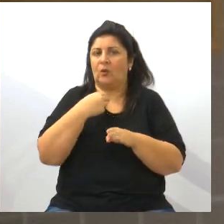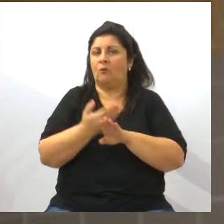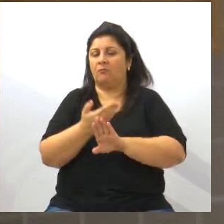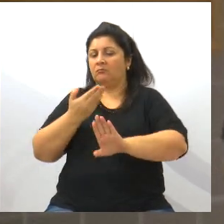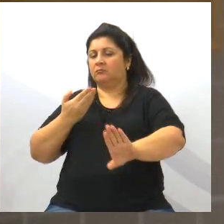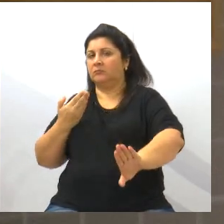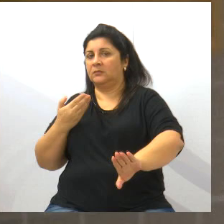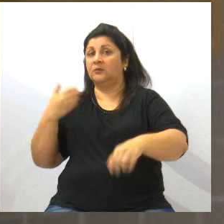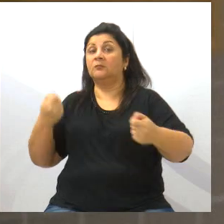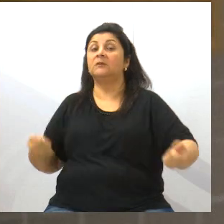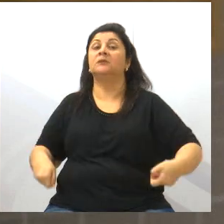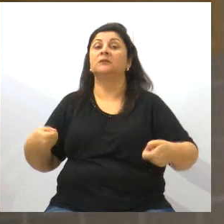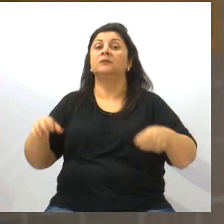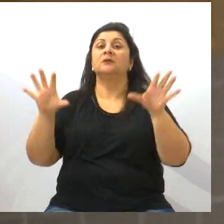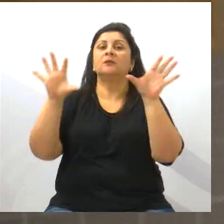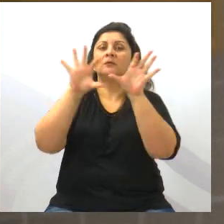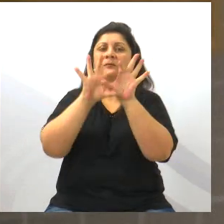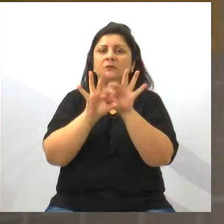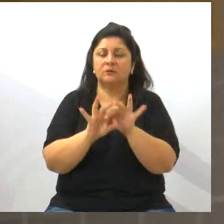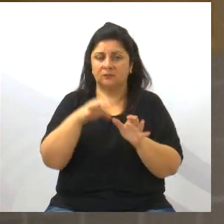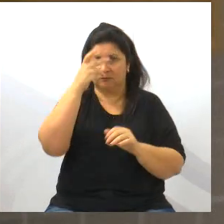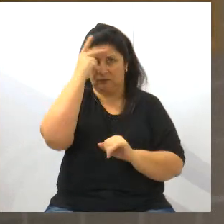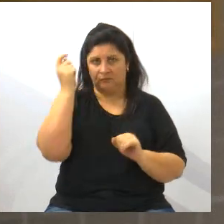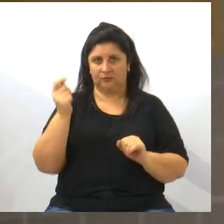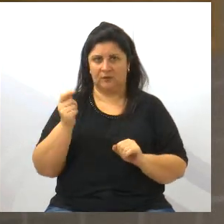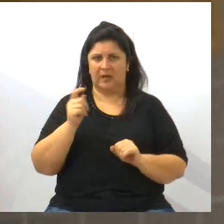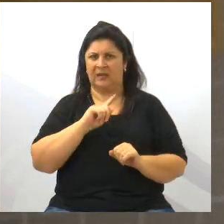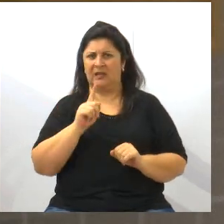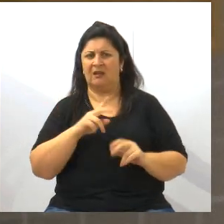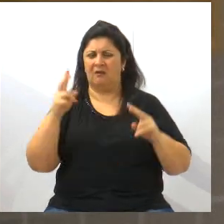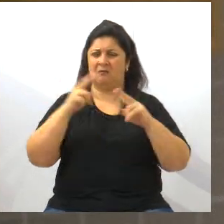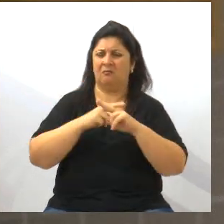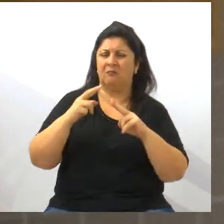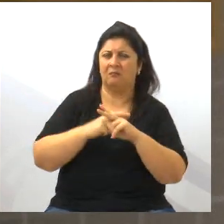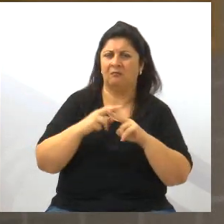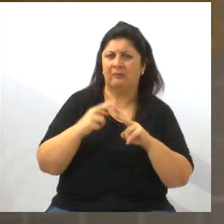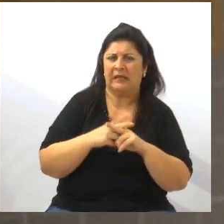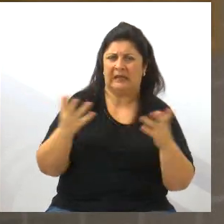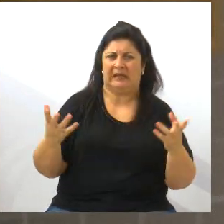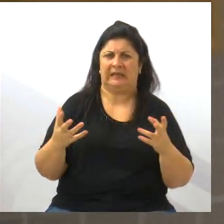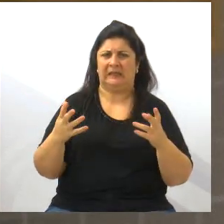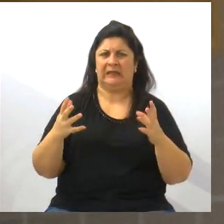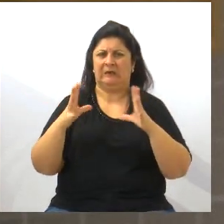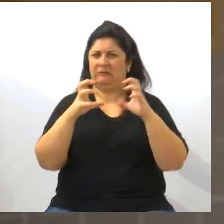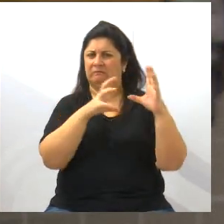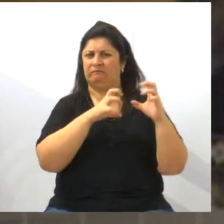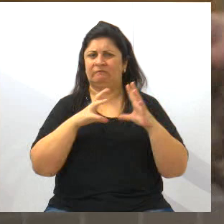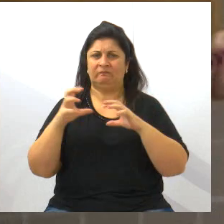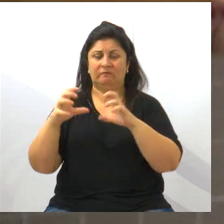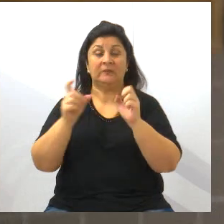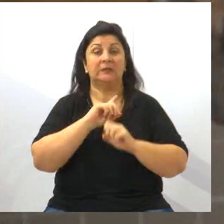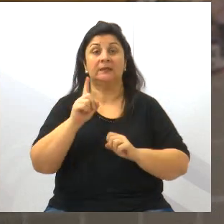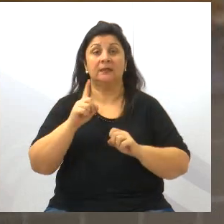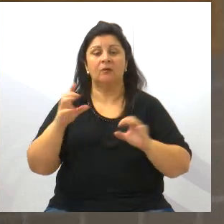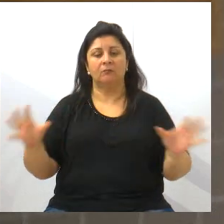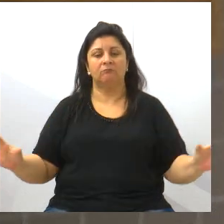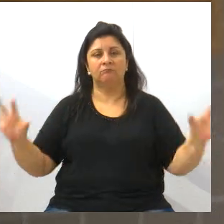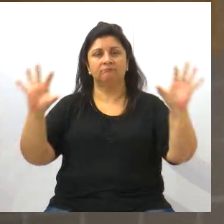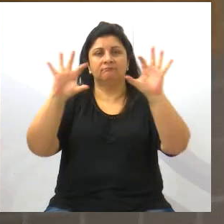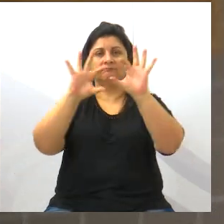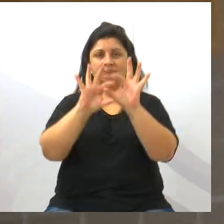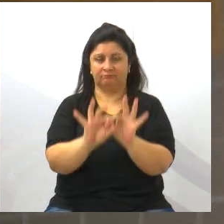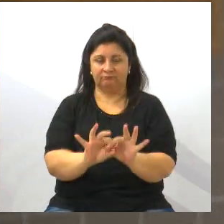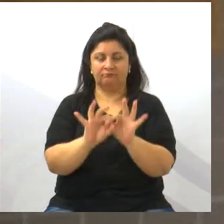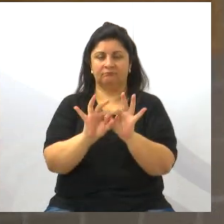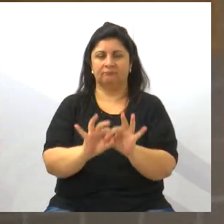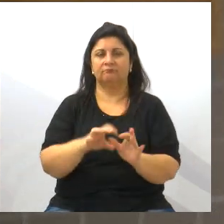precisam unir as pessoas. Os conselhos não servem para brigas, para discussões, desavenças, eles servem para criar pontes, para unir